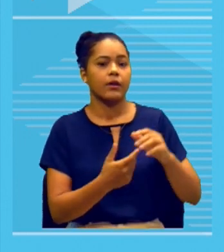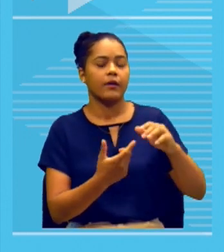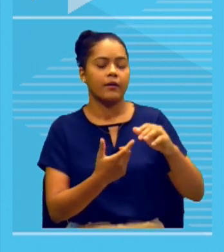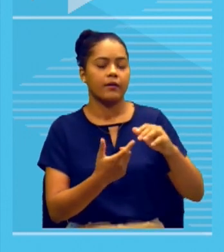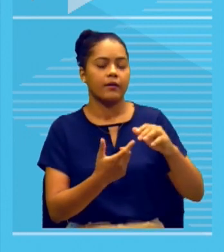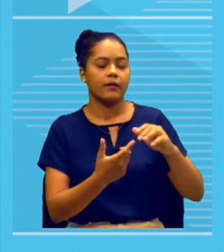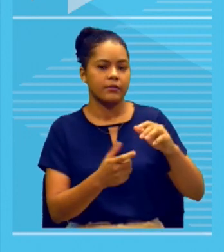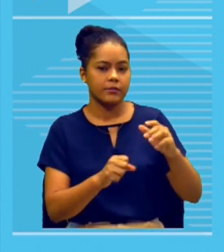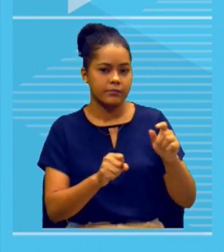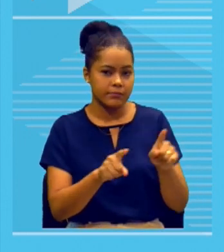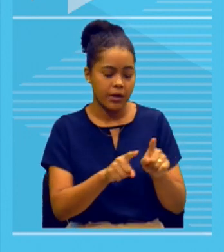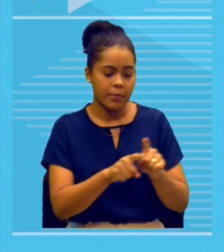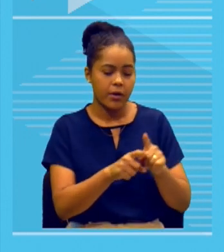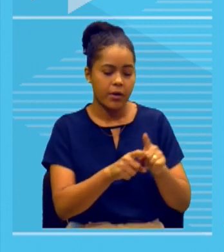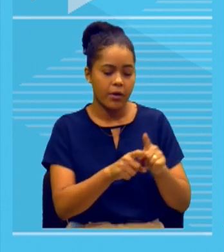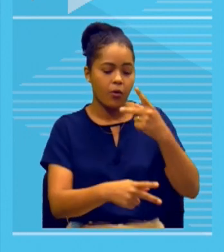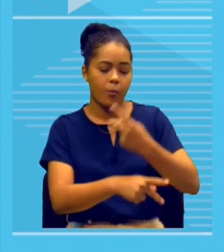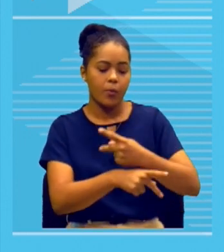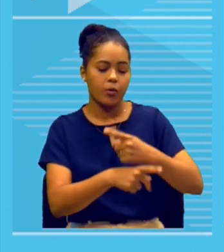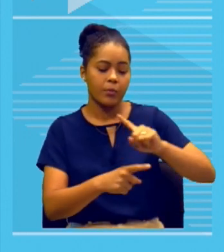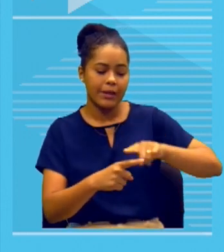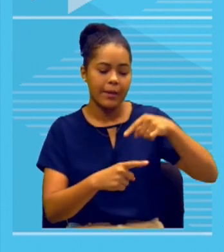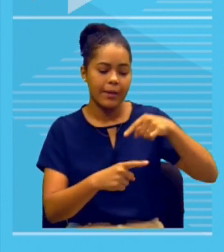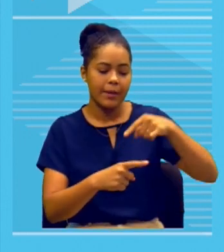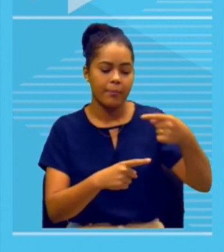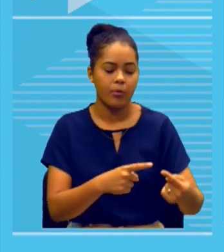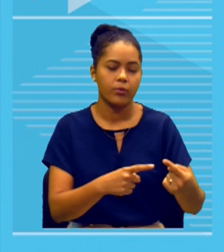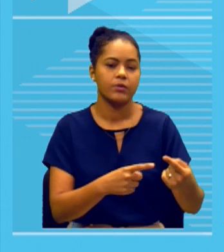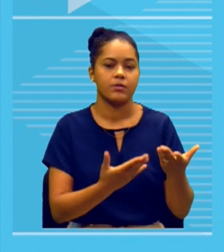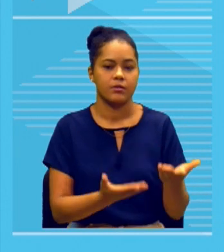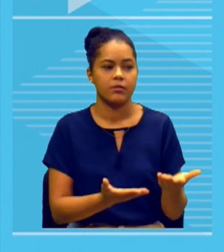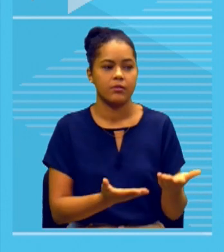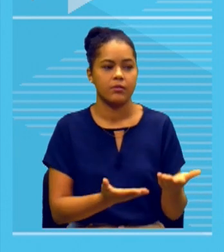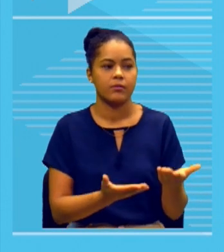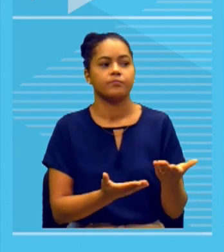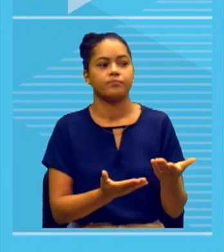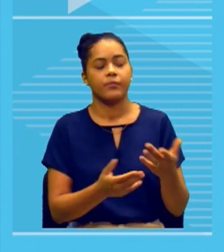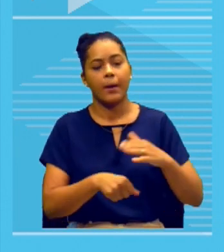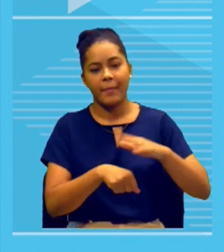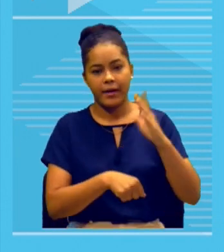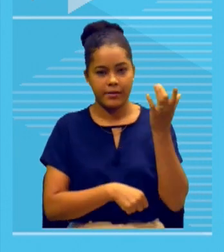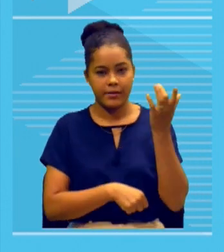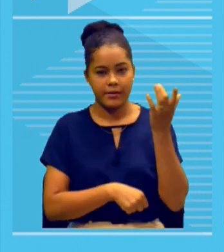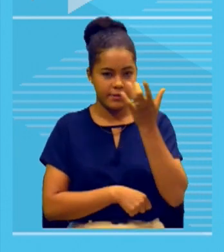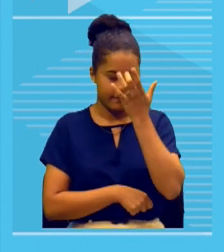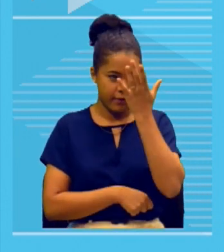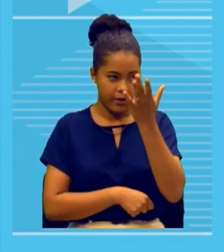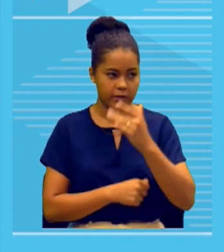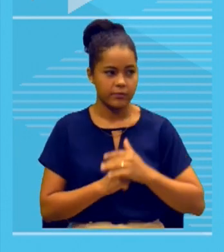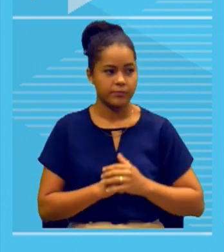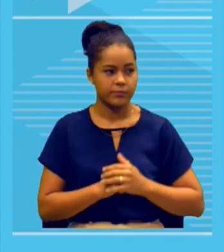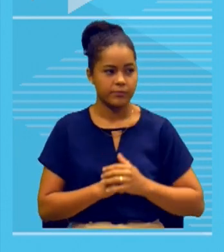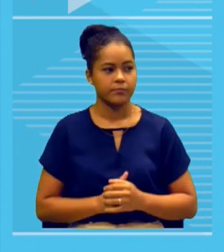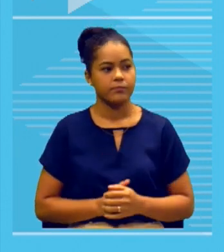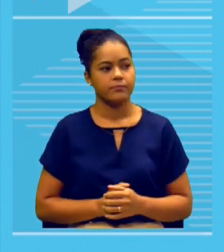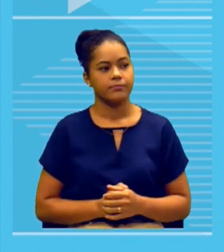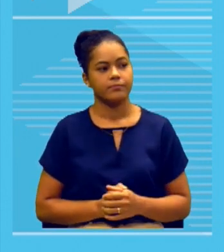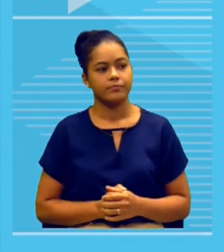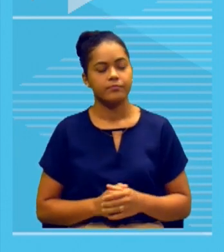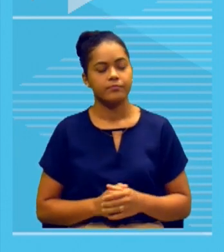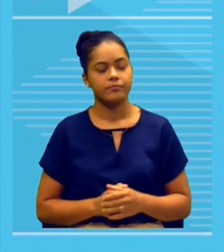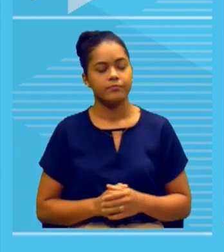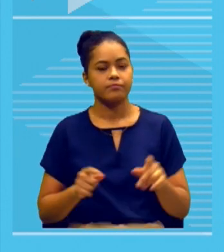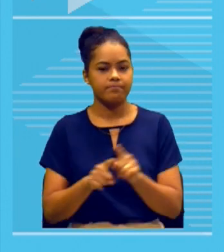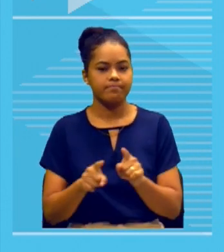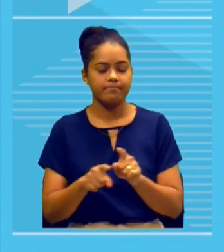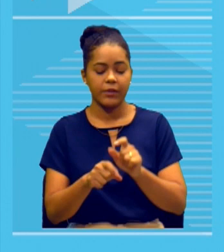advérbios sem pausa advérbios sem pausa viu turma